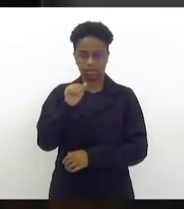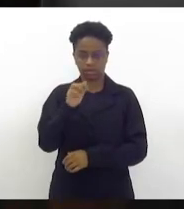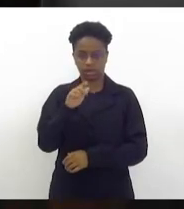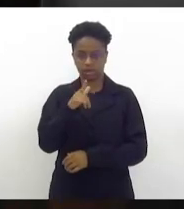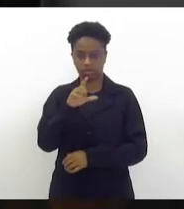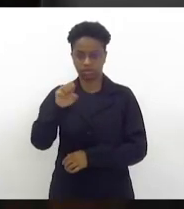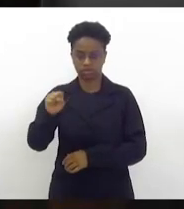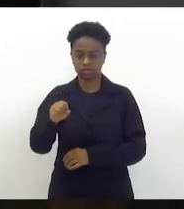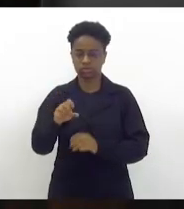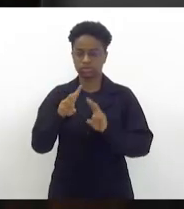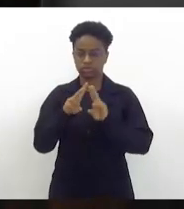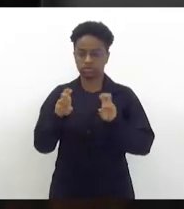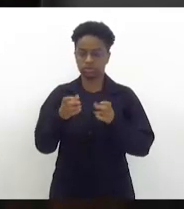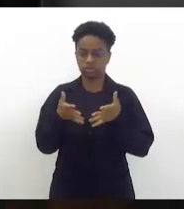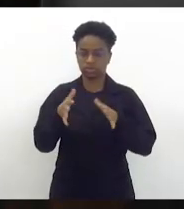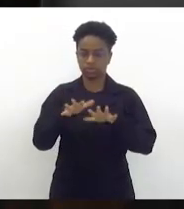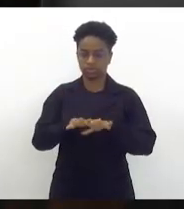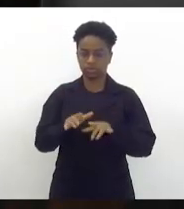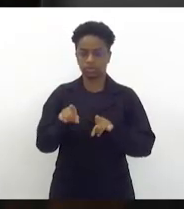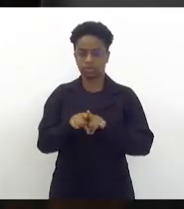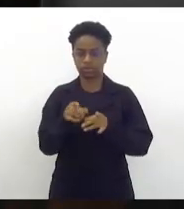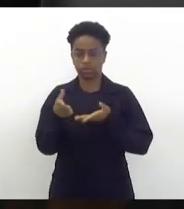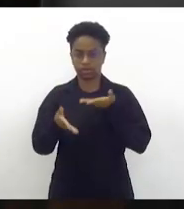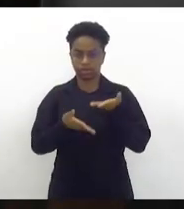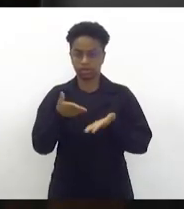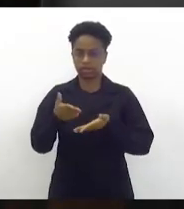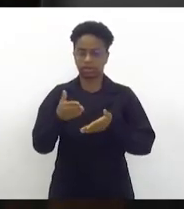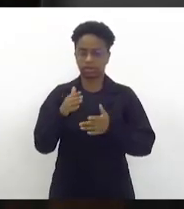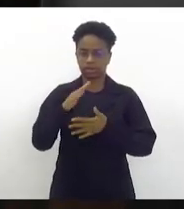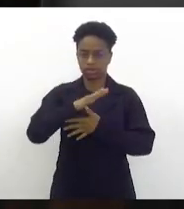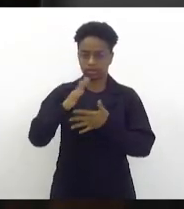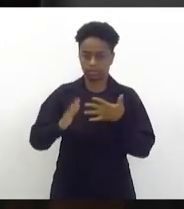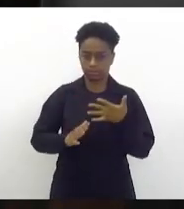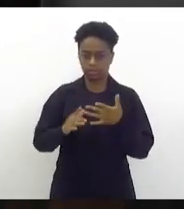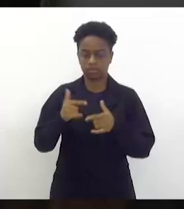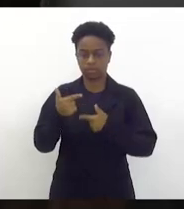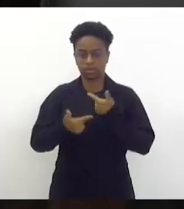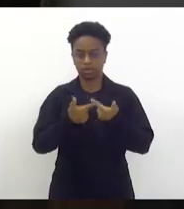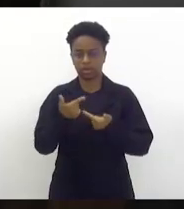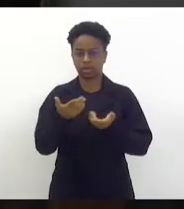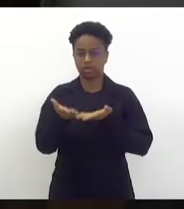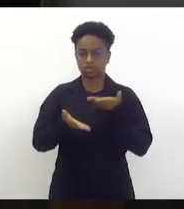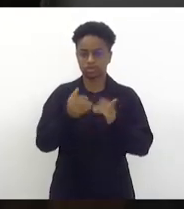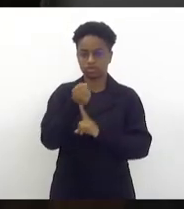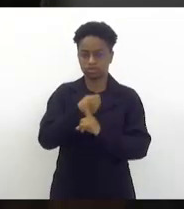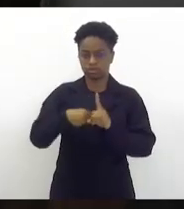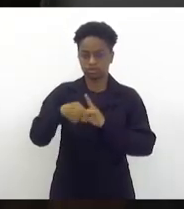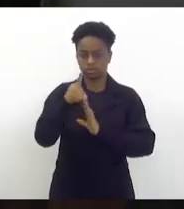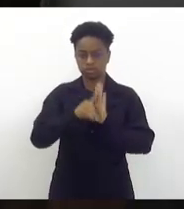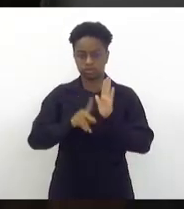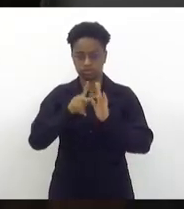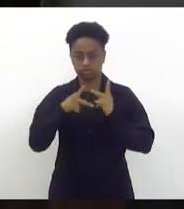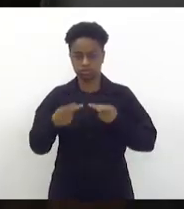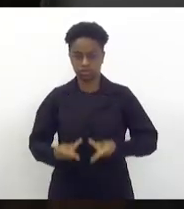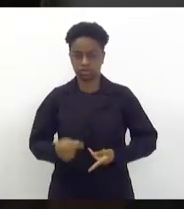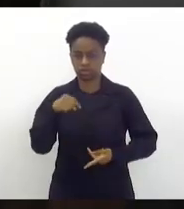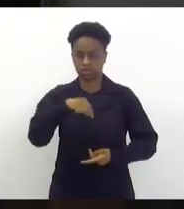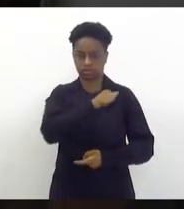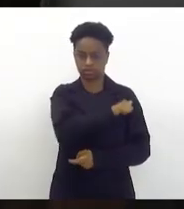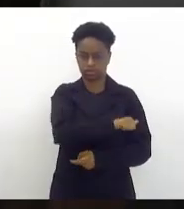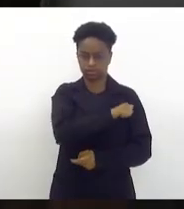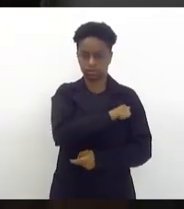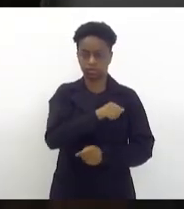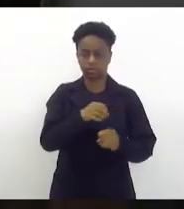sobre a inclusão do atendimento em línguas de sinais nos trabalhos de assistência social e direitos humanos desenvolvidos no âmbito do Estado do Rio de Janeiro. Pareceres